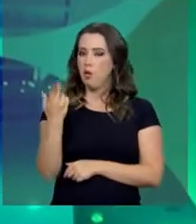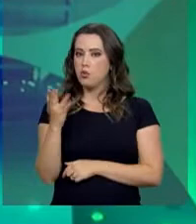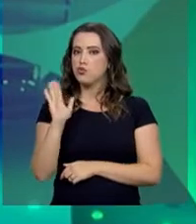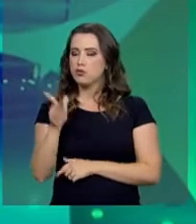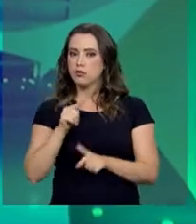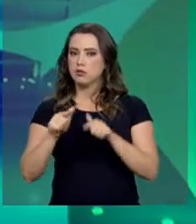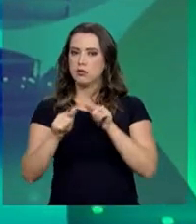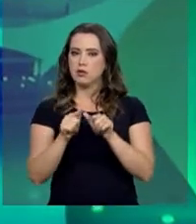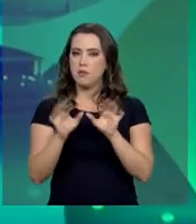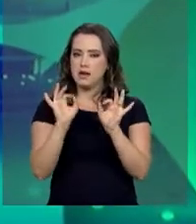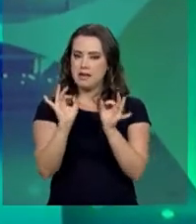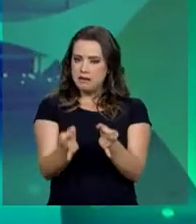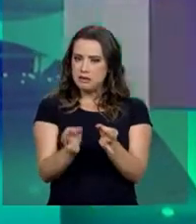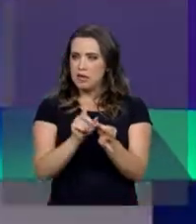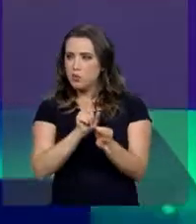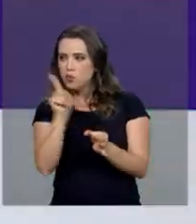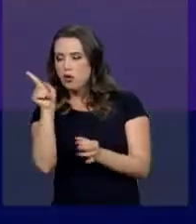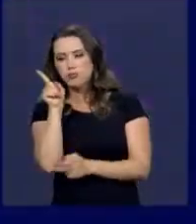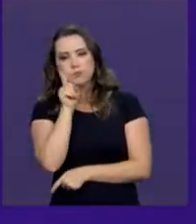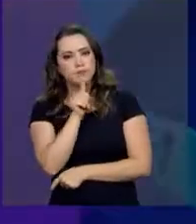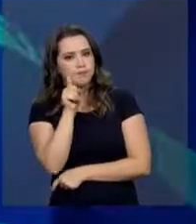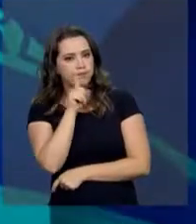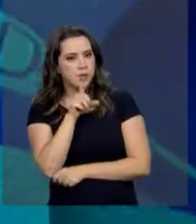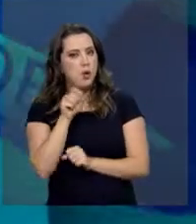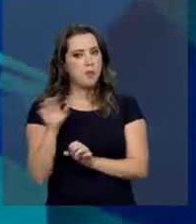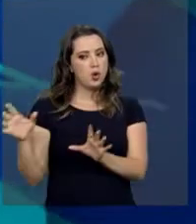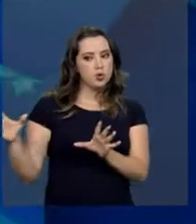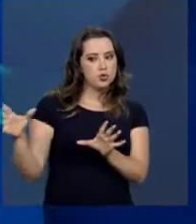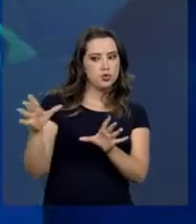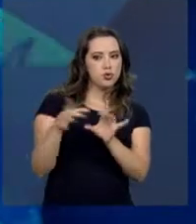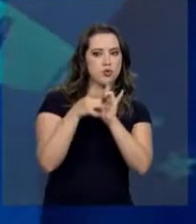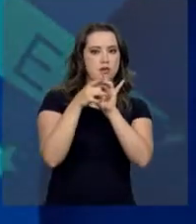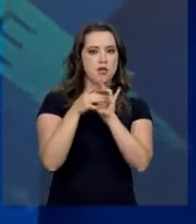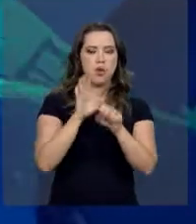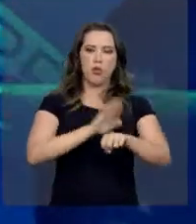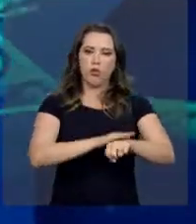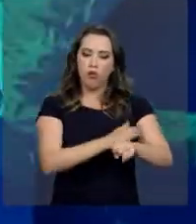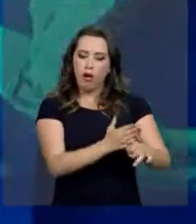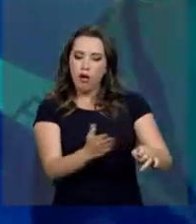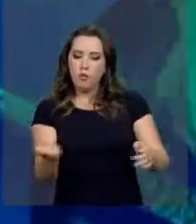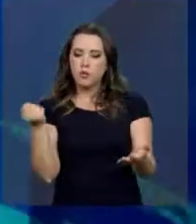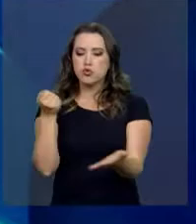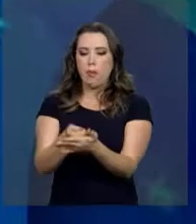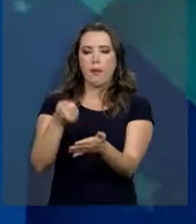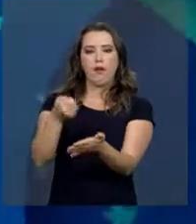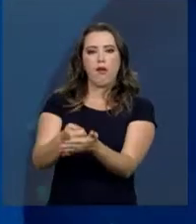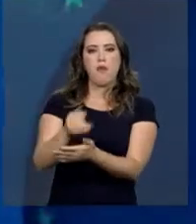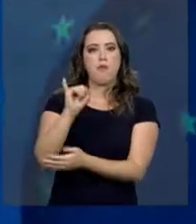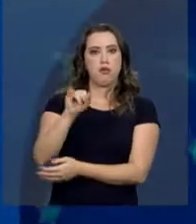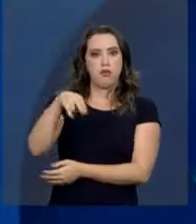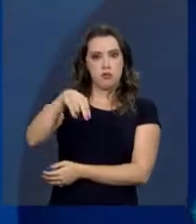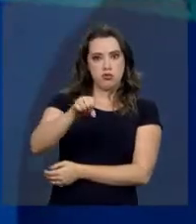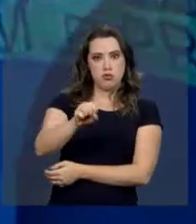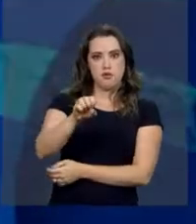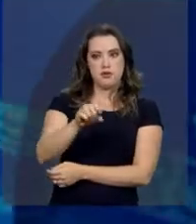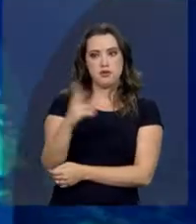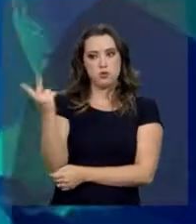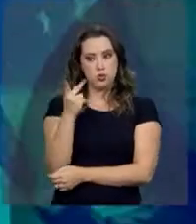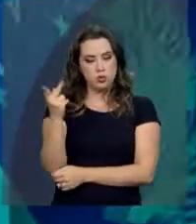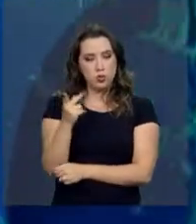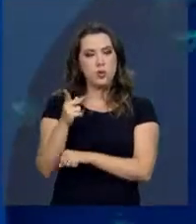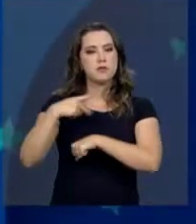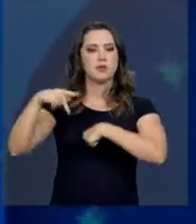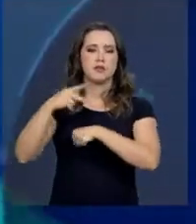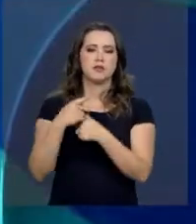regularmente nos estados unidos vão poder somar o tempo de contribuição previdenciária realizada nos dois países também não